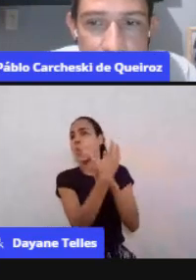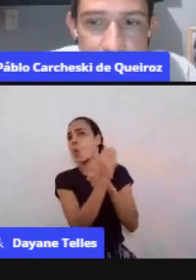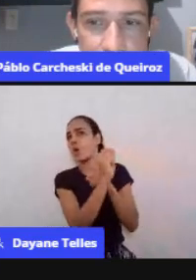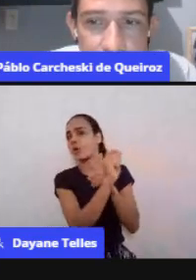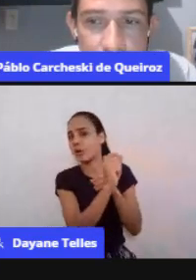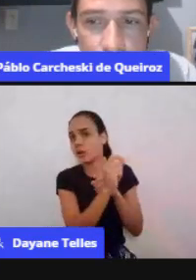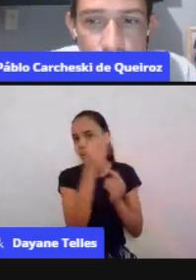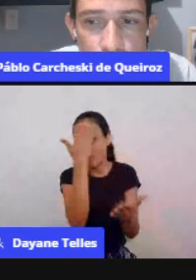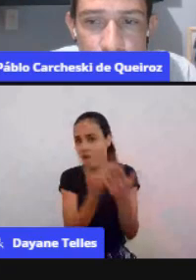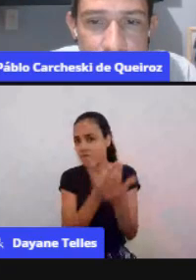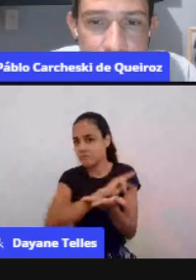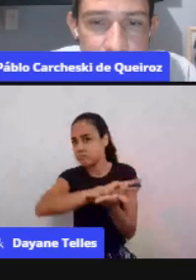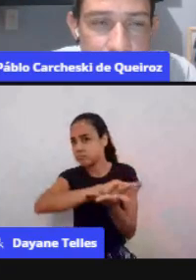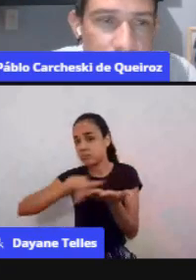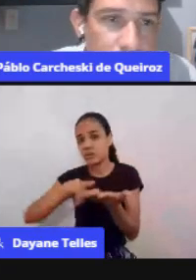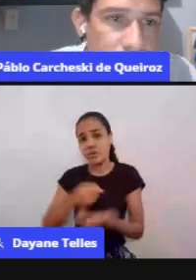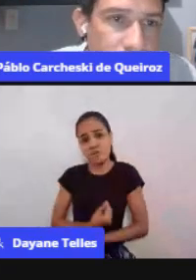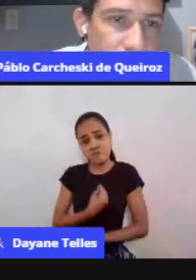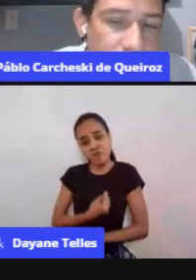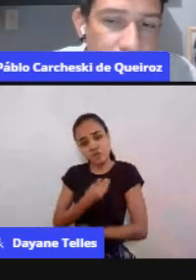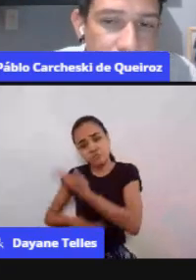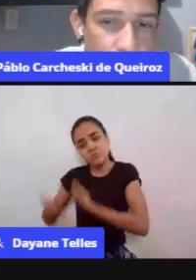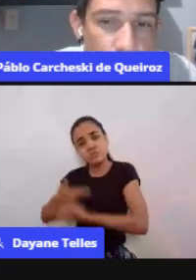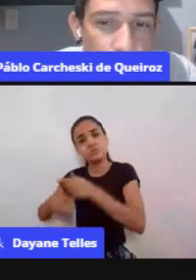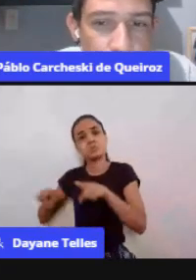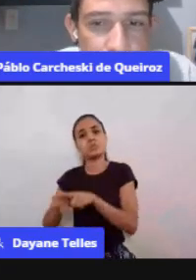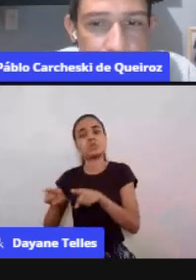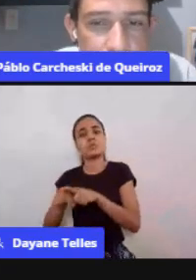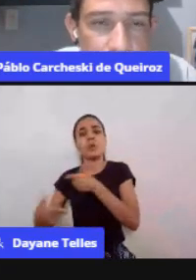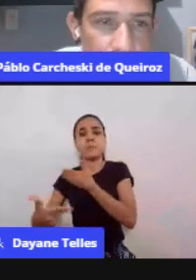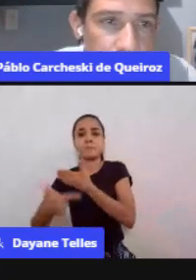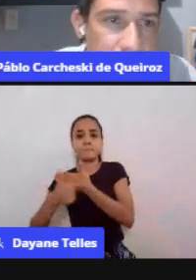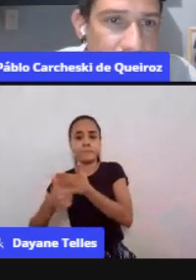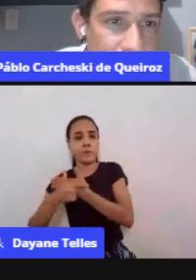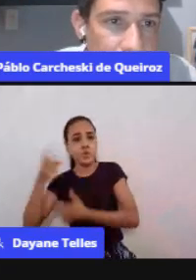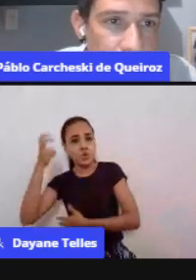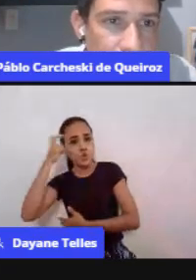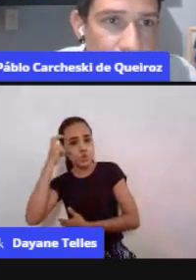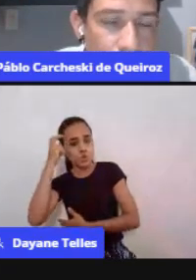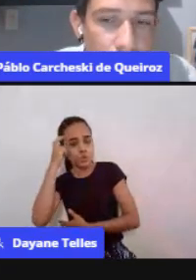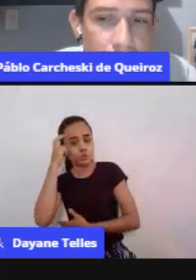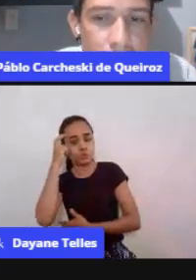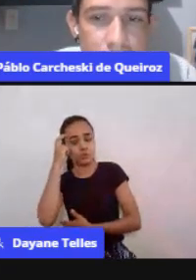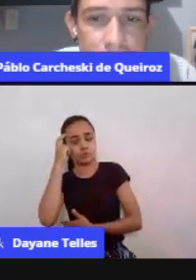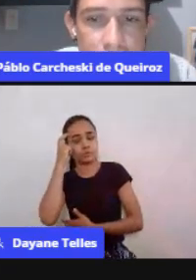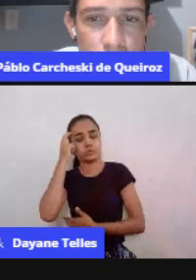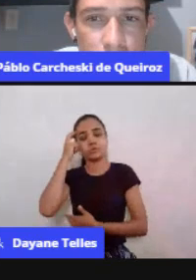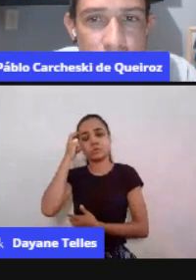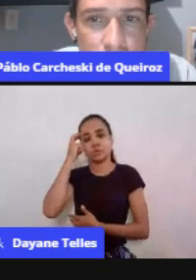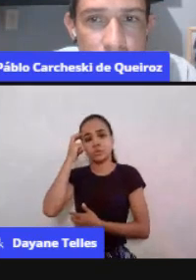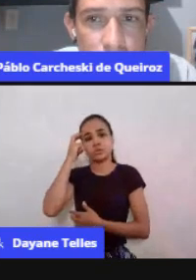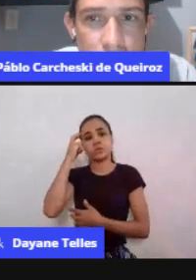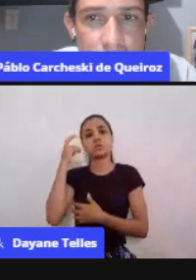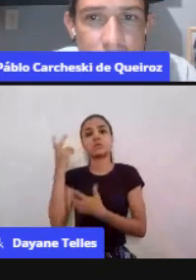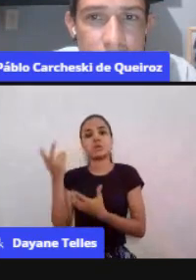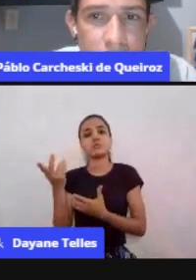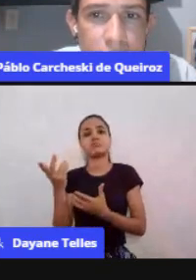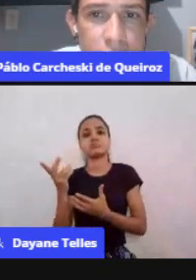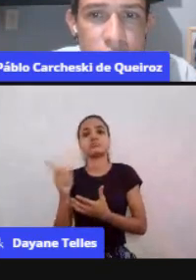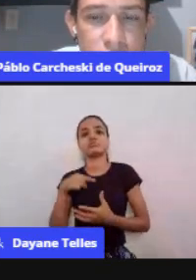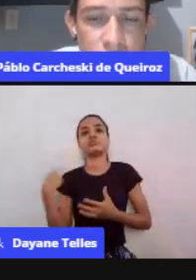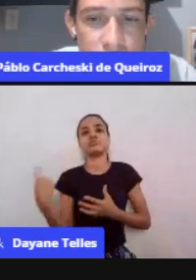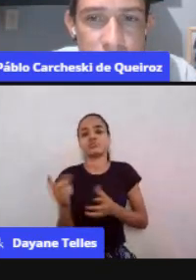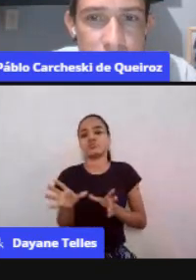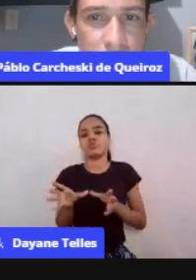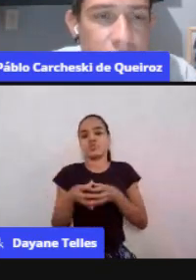nossos papéis, culturais, que são inerentes ao grupo que nós pertencemos. Então, com isso,